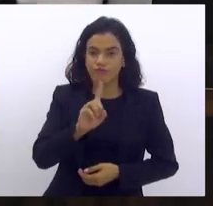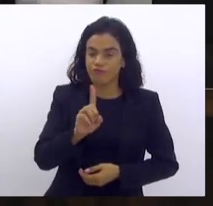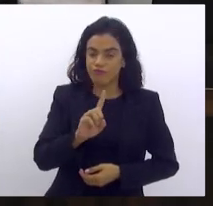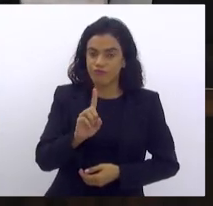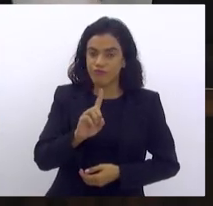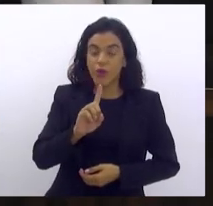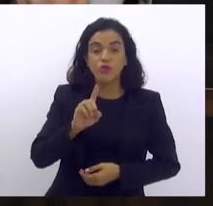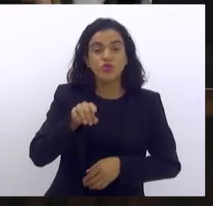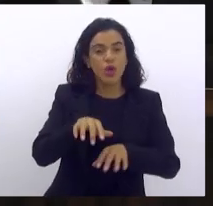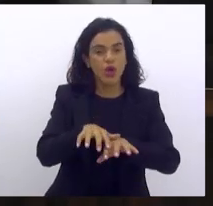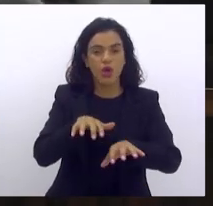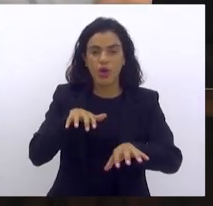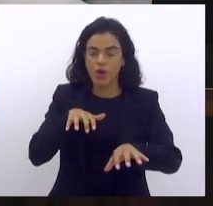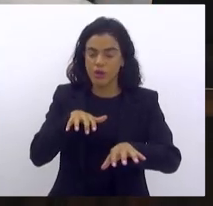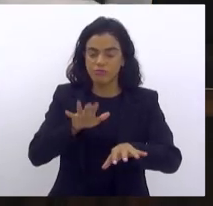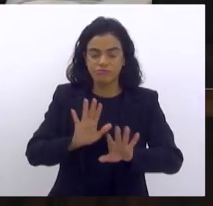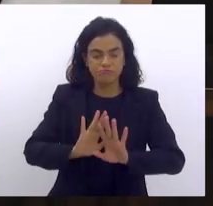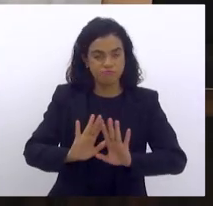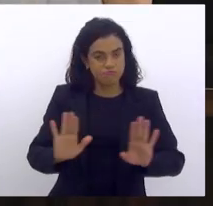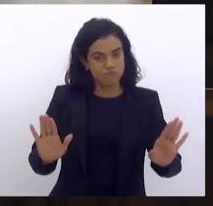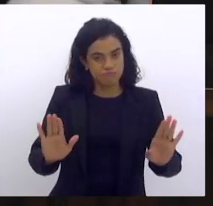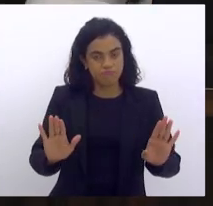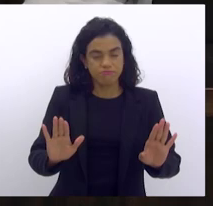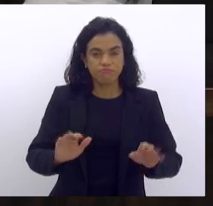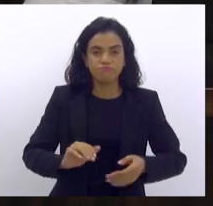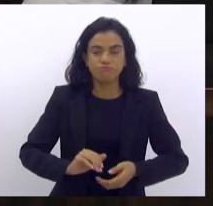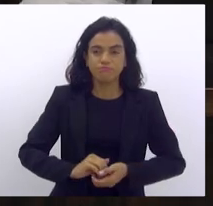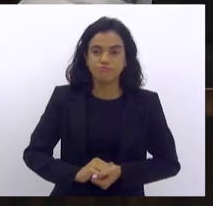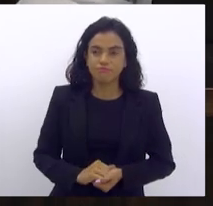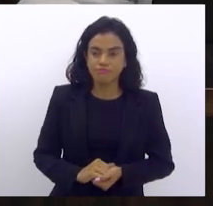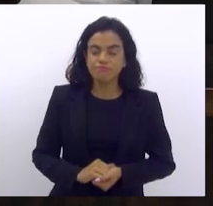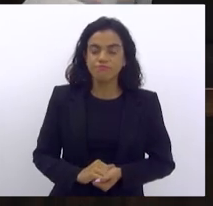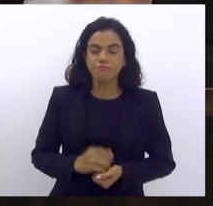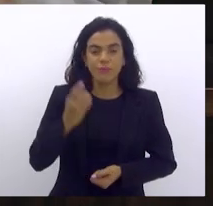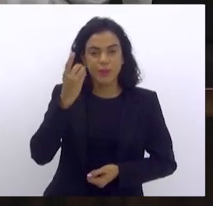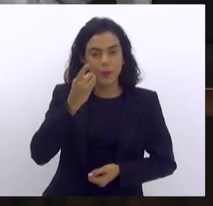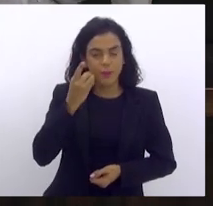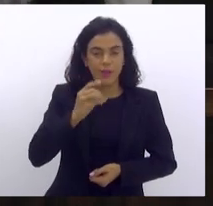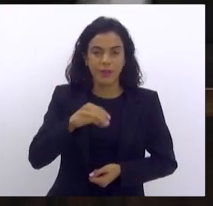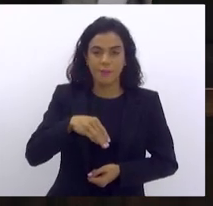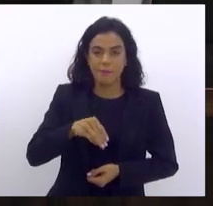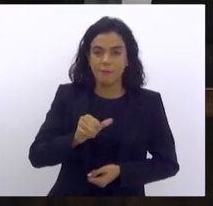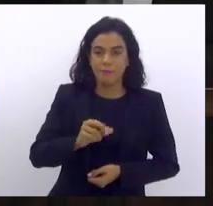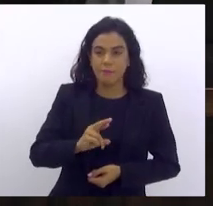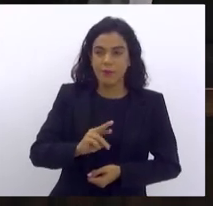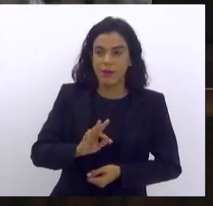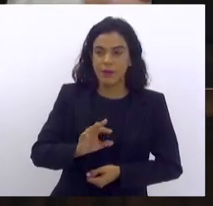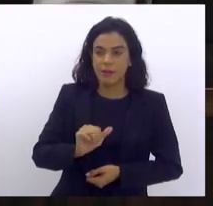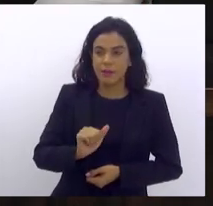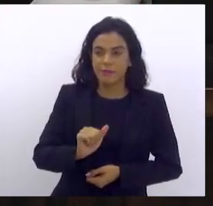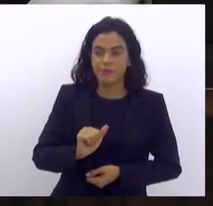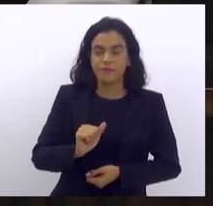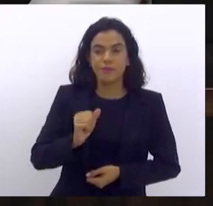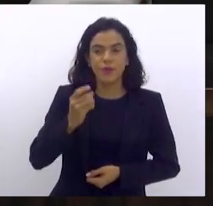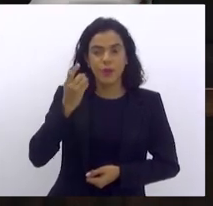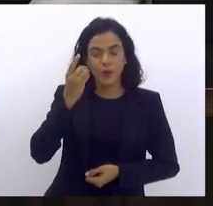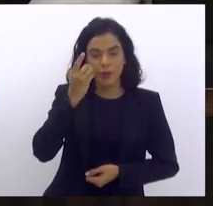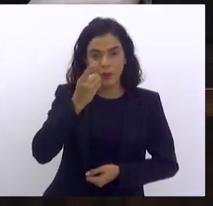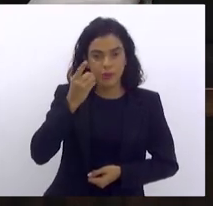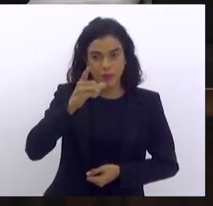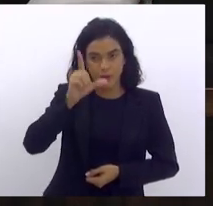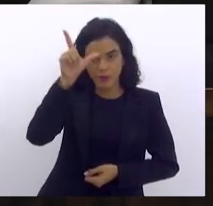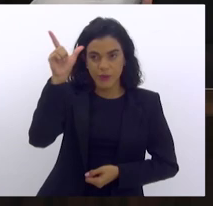Apenas abstenção. Abstenção, nossa deputada Marta Rocha. Luiz Paulo também da